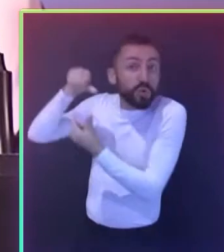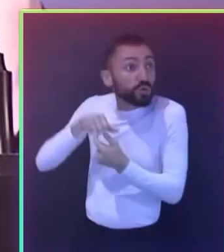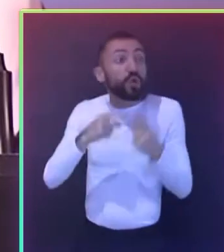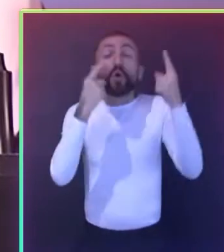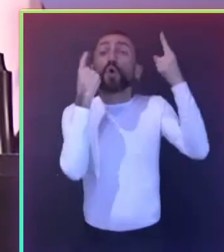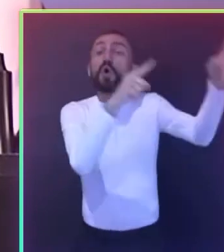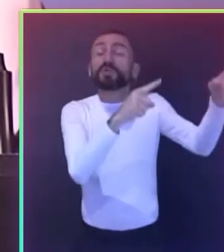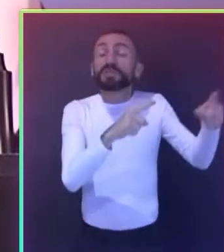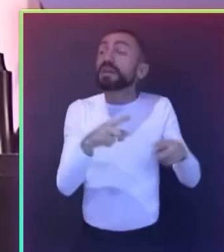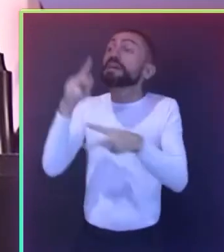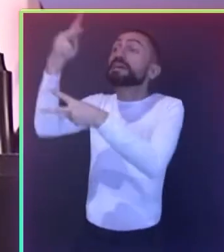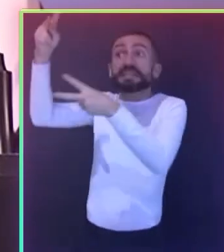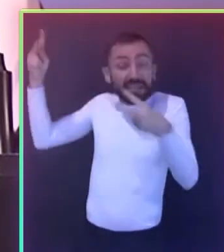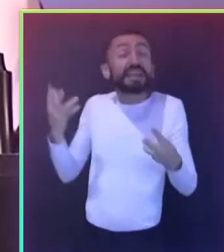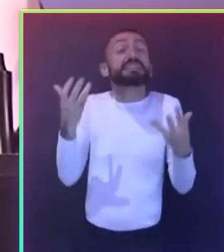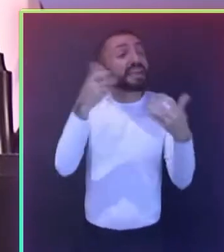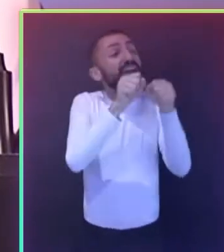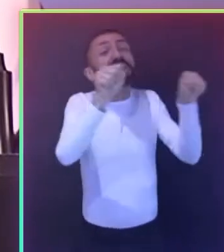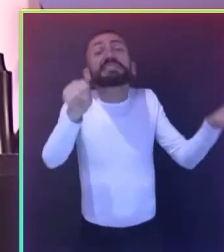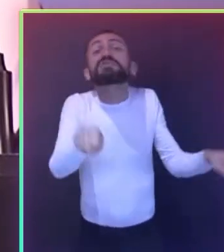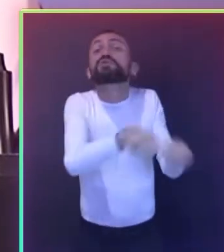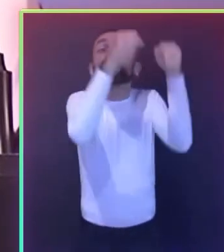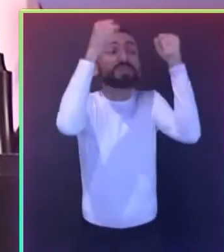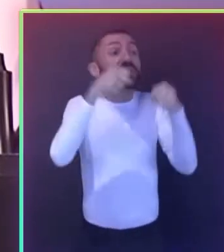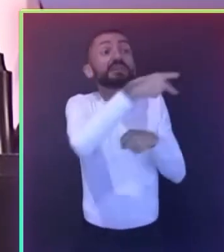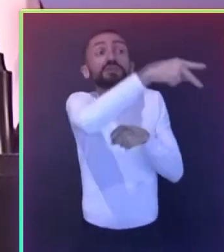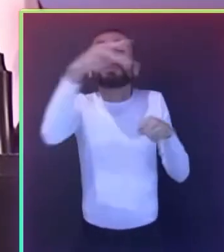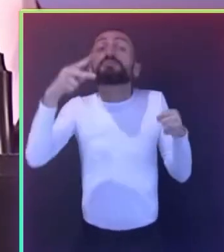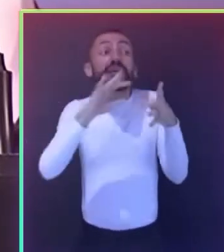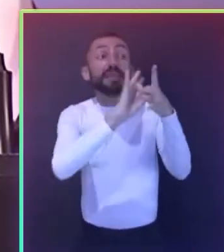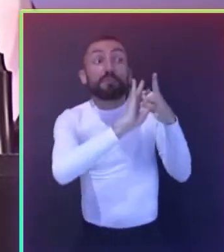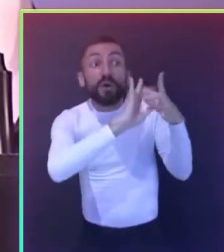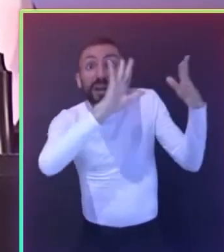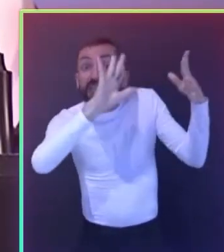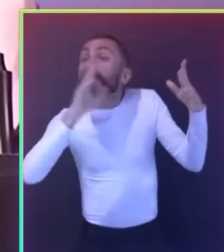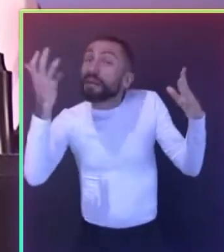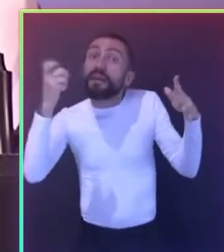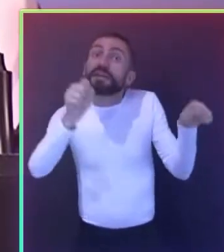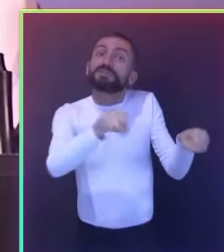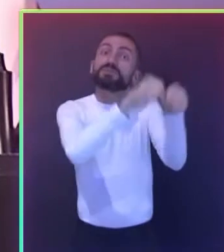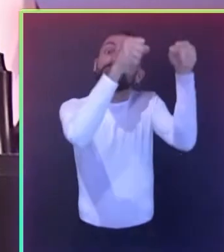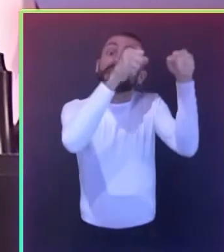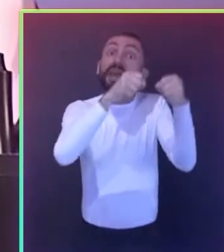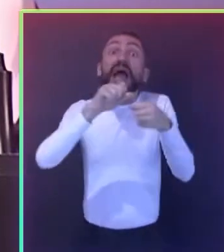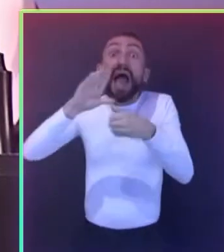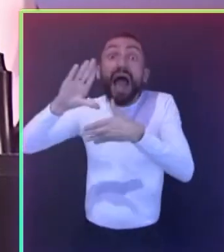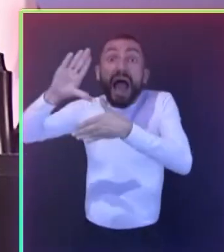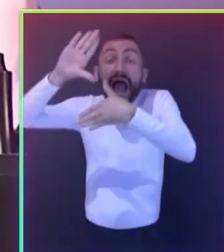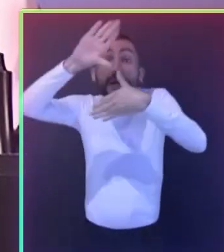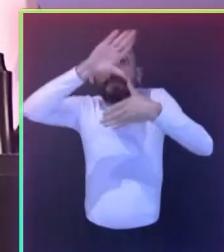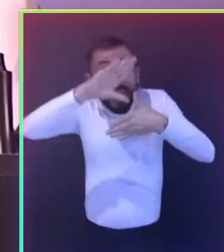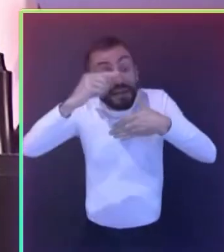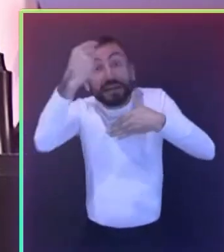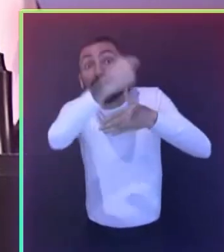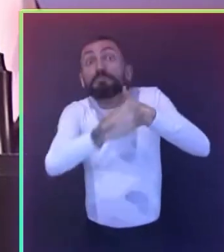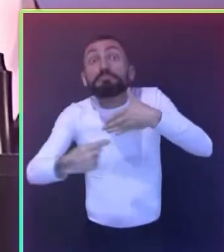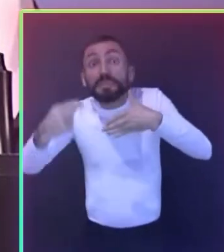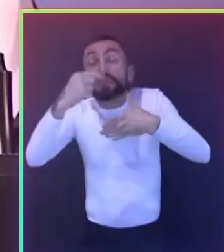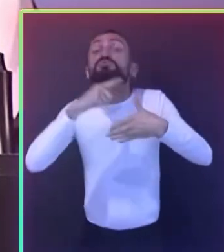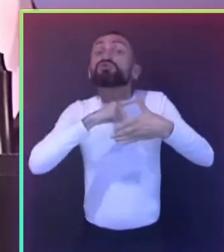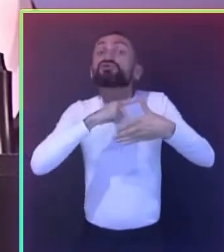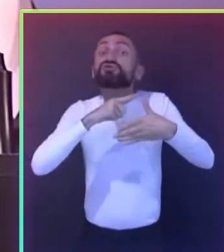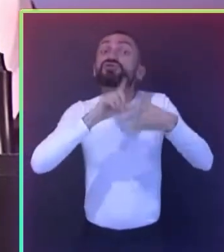esses ao direito de atacar e tentar destruir os avanços Democráticos mesmo na América as mais fortes democracia do planeta